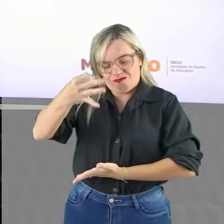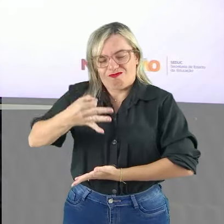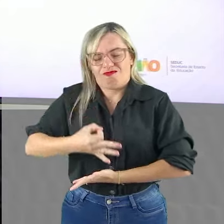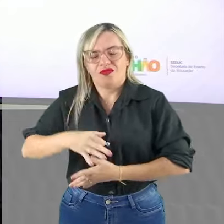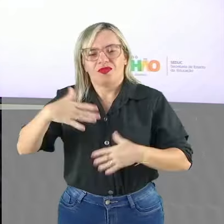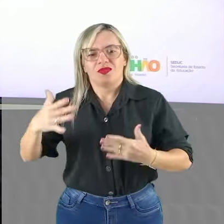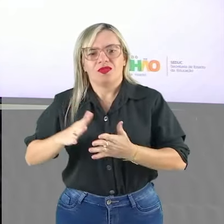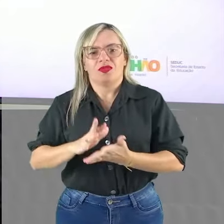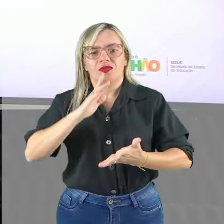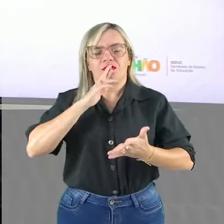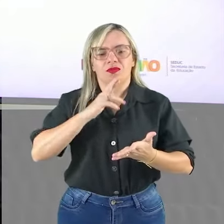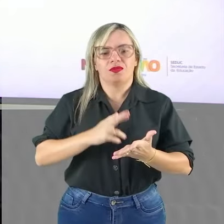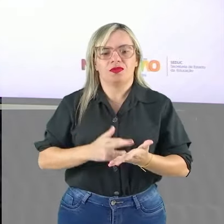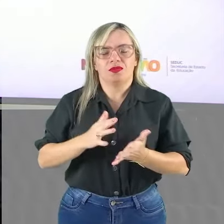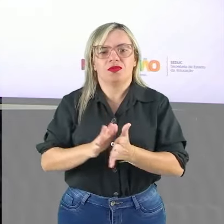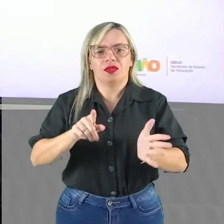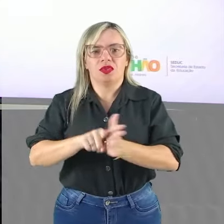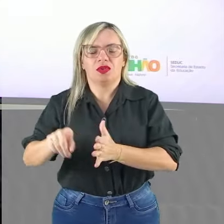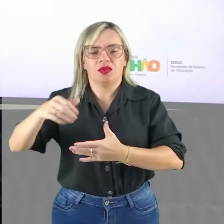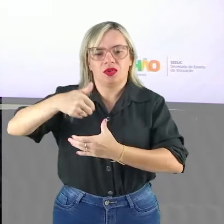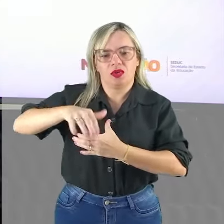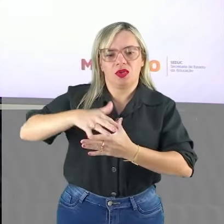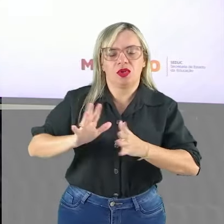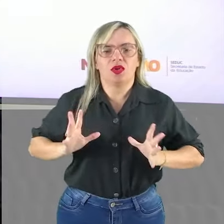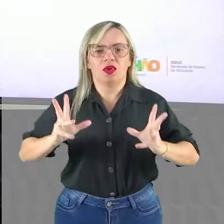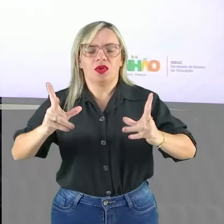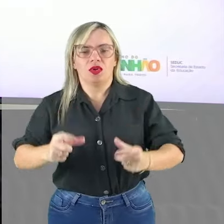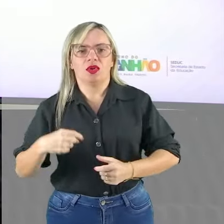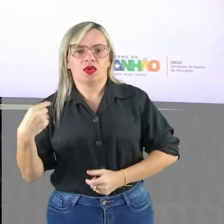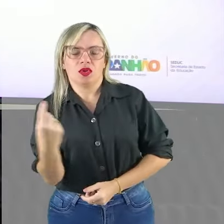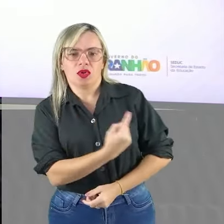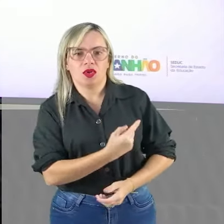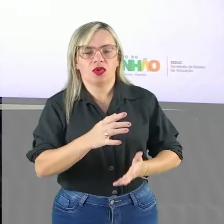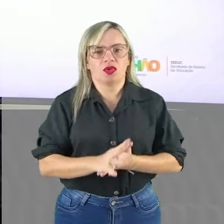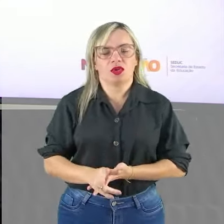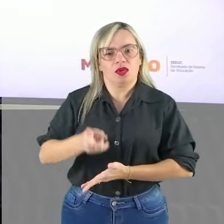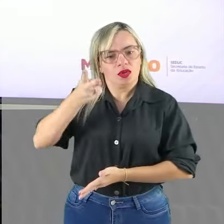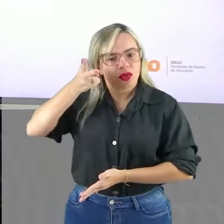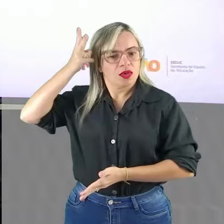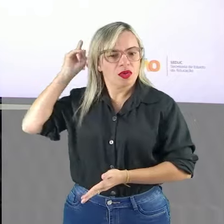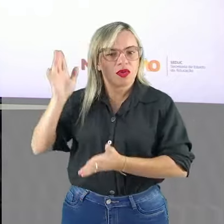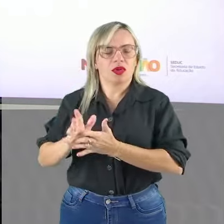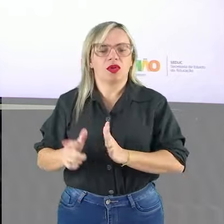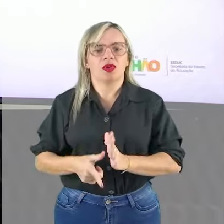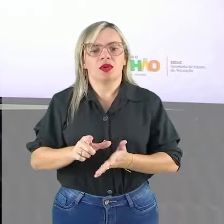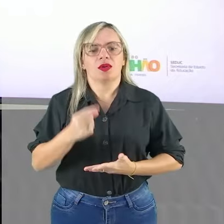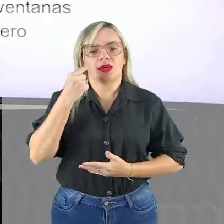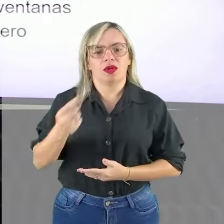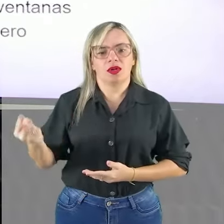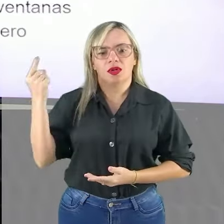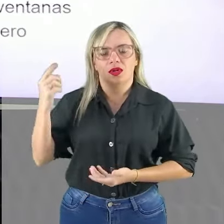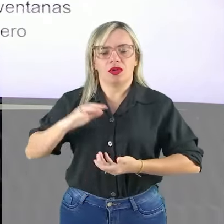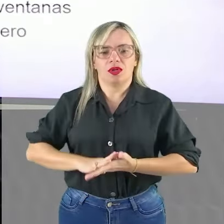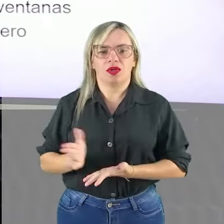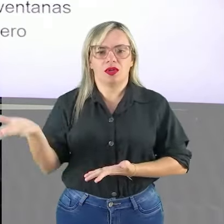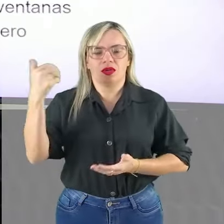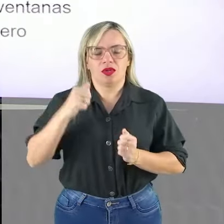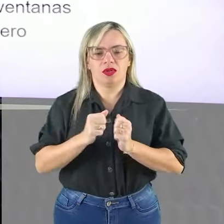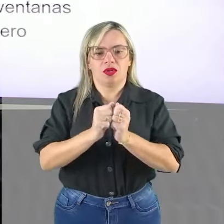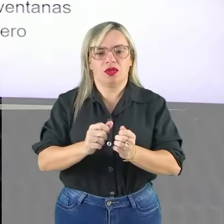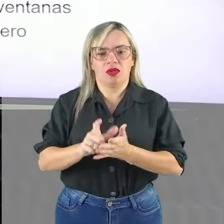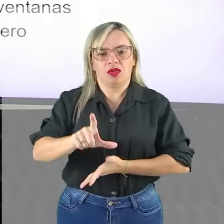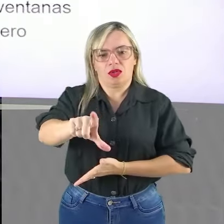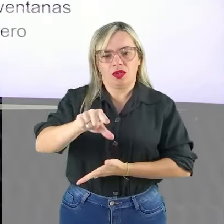resolução de questões n é Com todas essas dicas que a gente vai dar aqui nesse nosso pré vestibular beleza vem com a gente vamos lá ó aqui eu